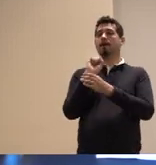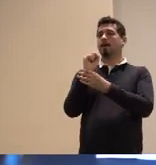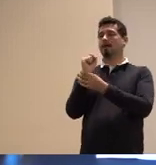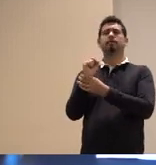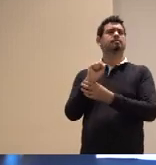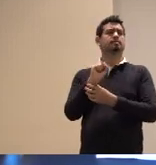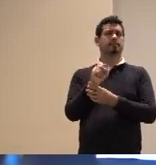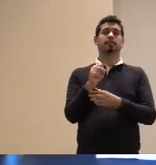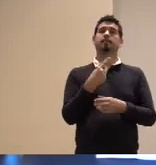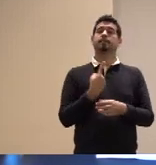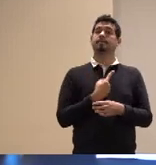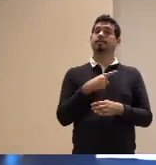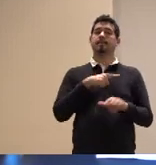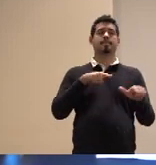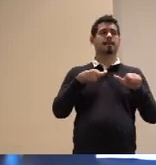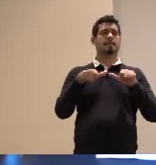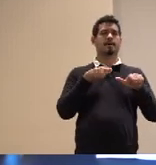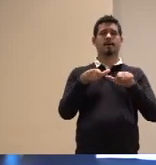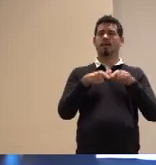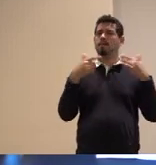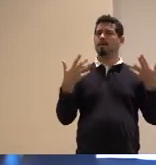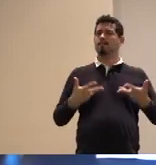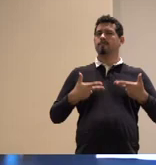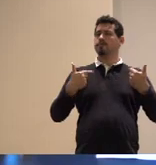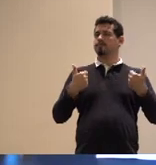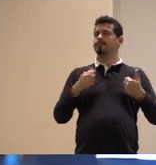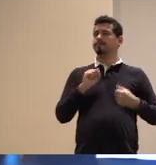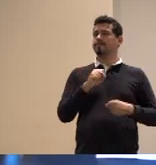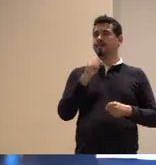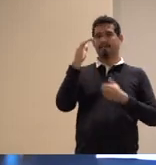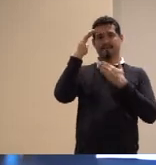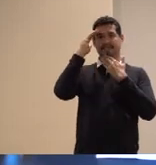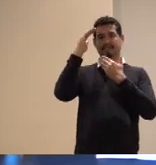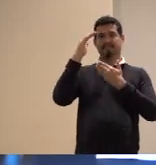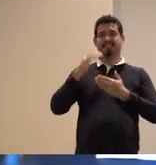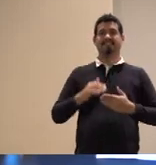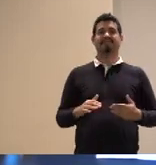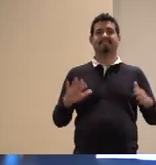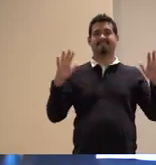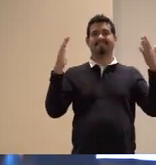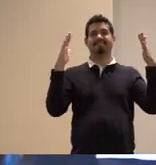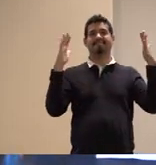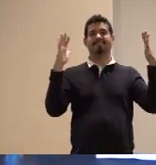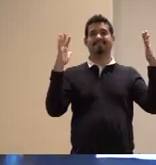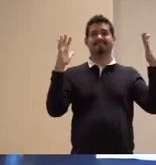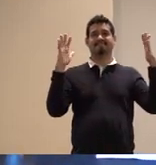fato, nós tenhamos serviços adequados e qualificados. Obrigada, gente.